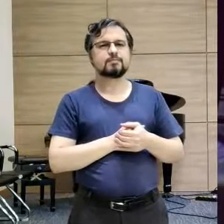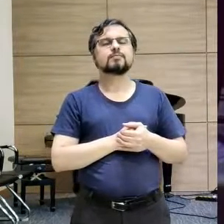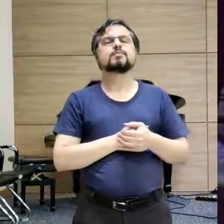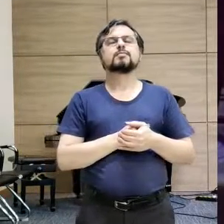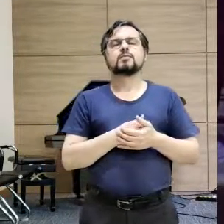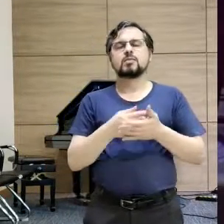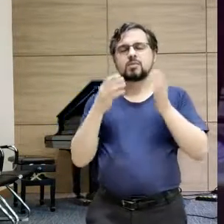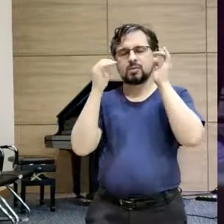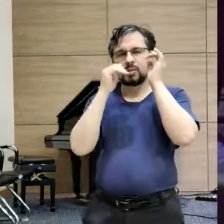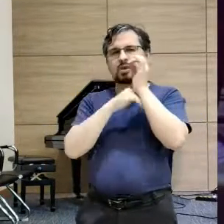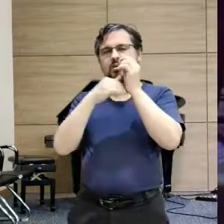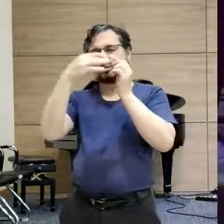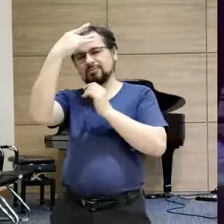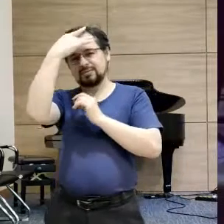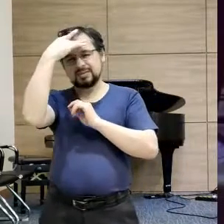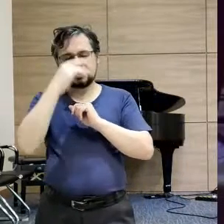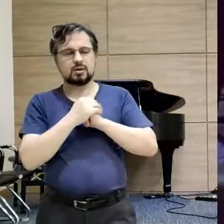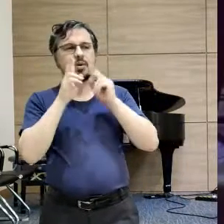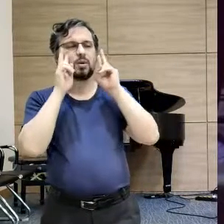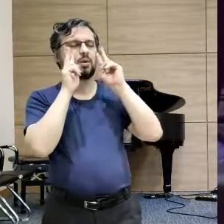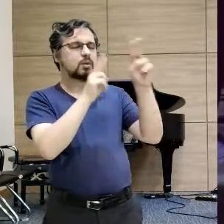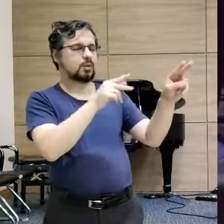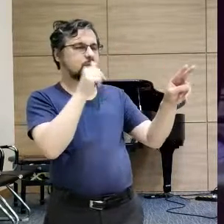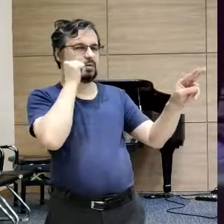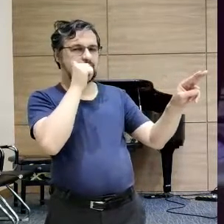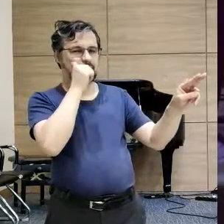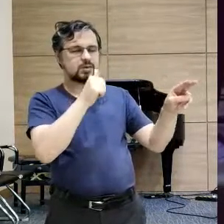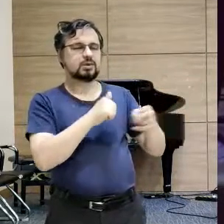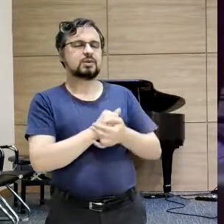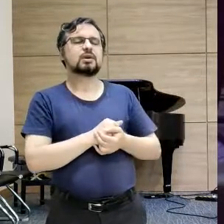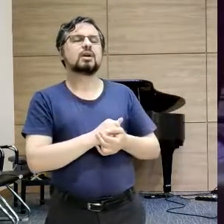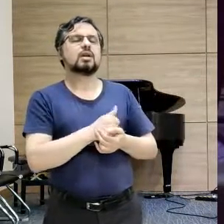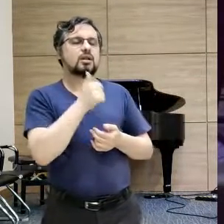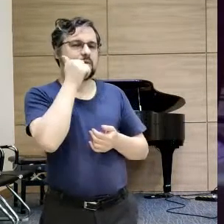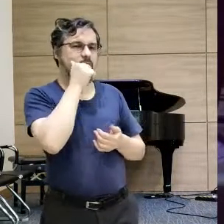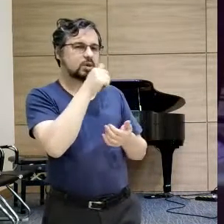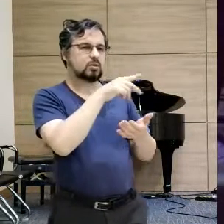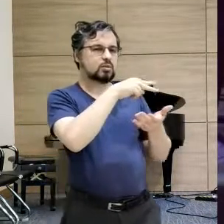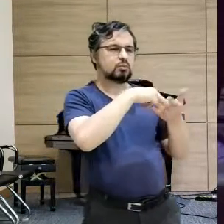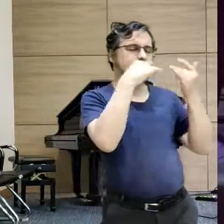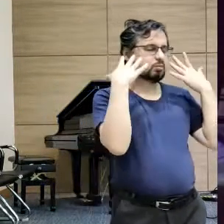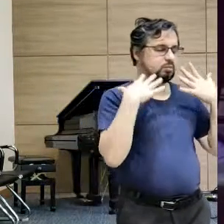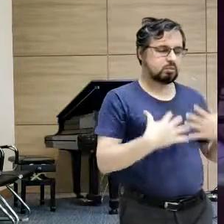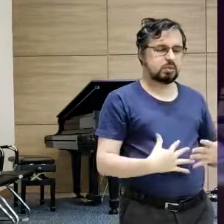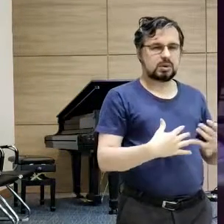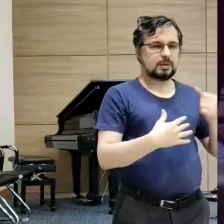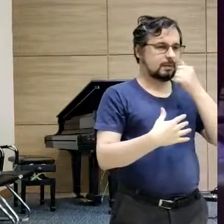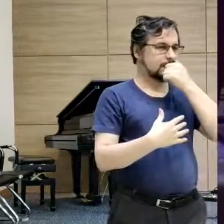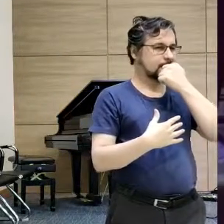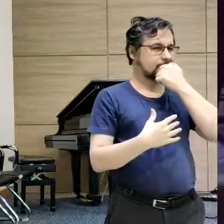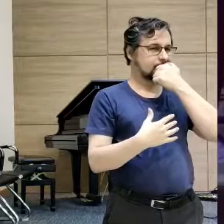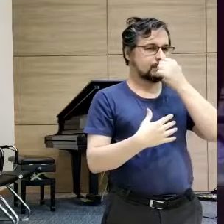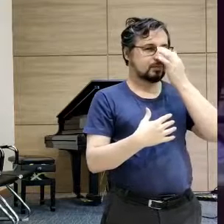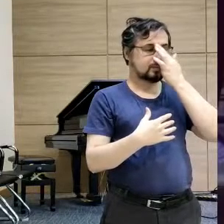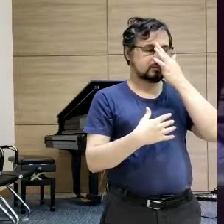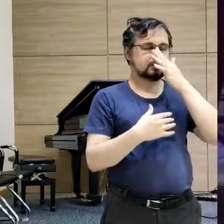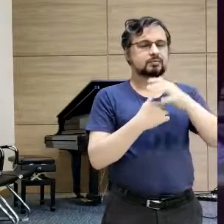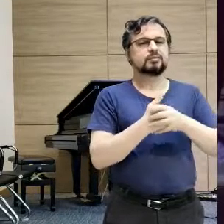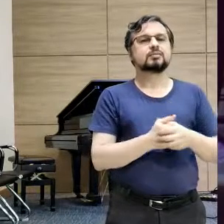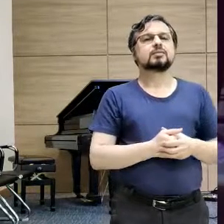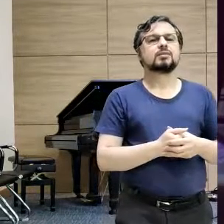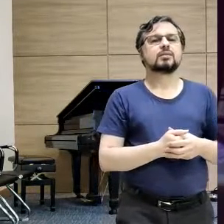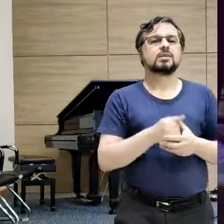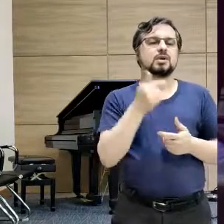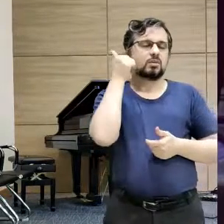seu coração. Quando ele olhou para aquela mulher tomando banho, um banho público, quem sabe, ou num lugar que ele estava numa pavimentação superior, ele